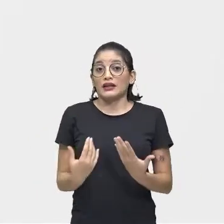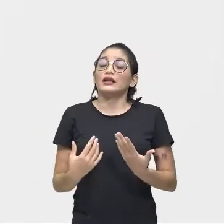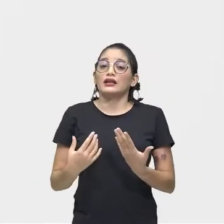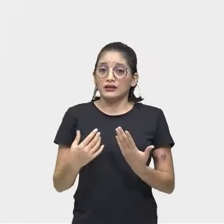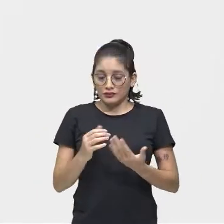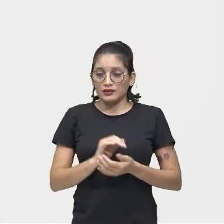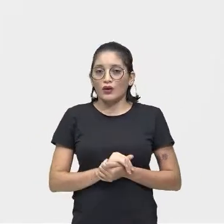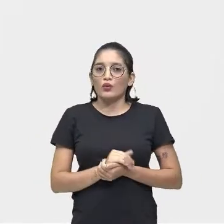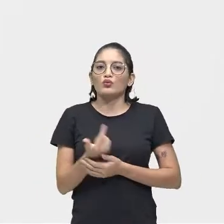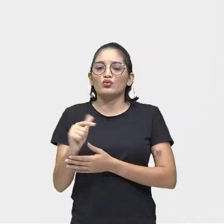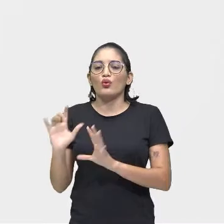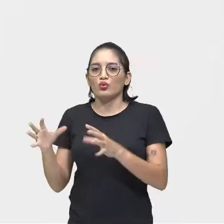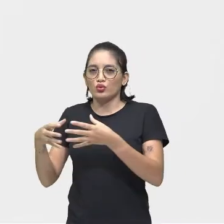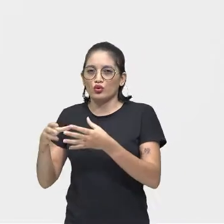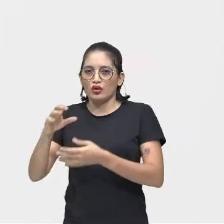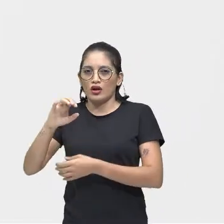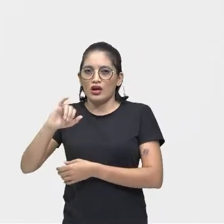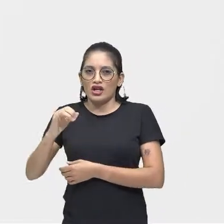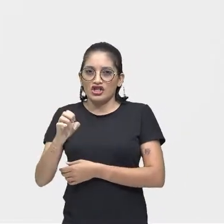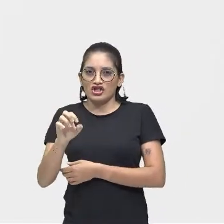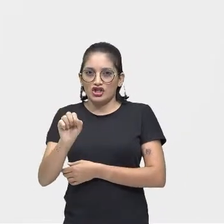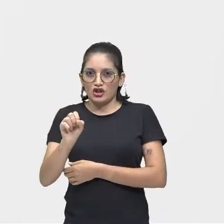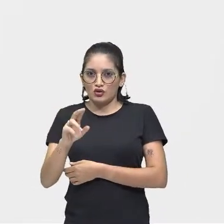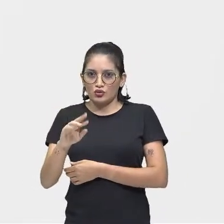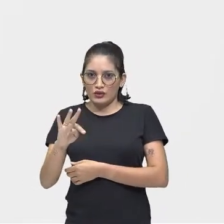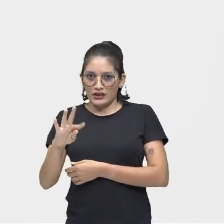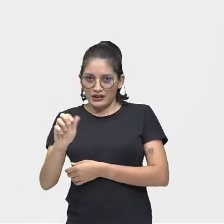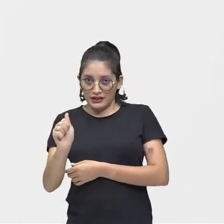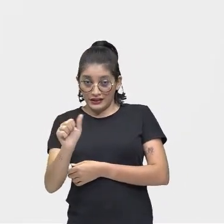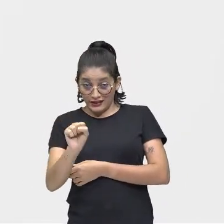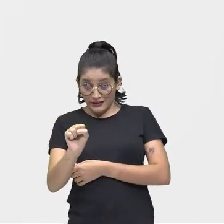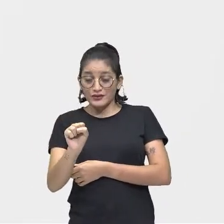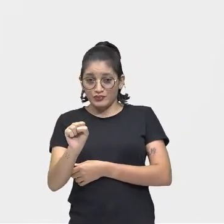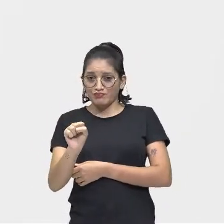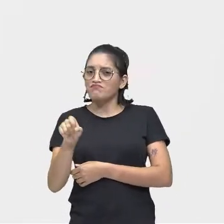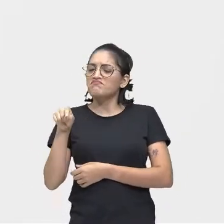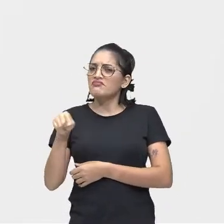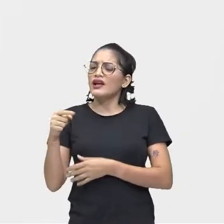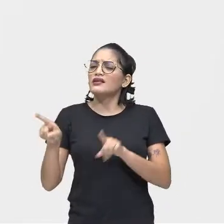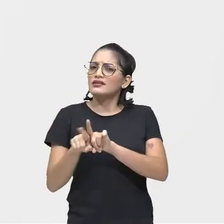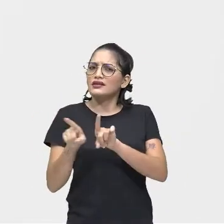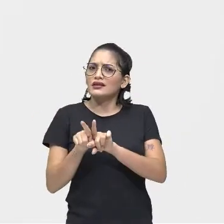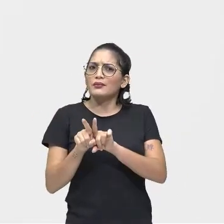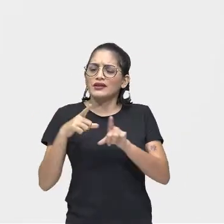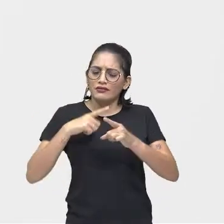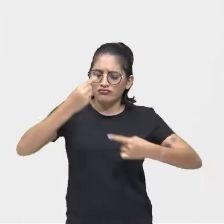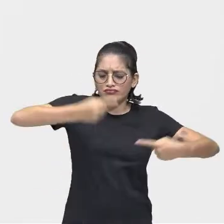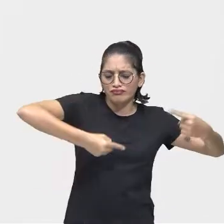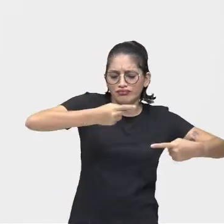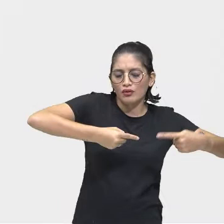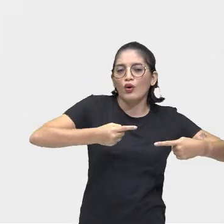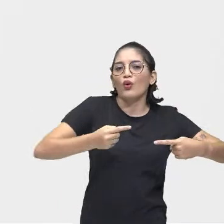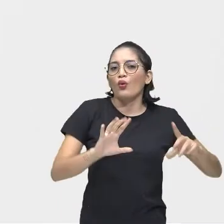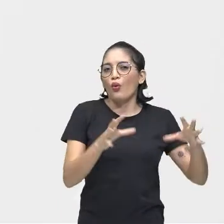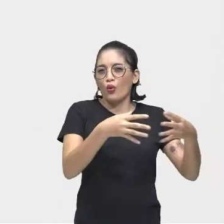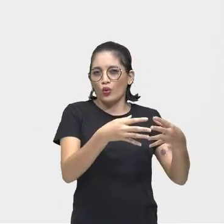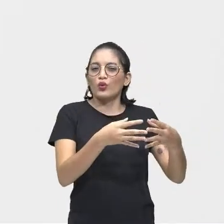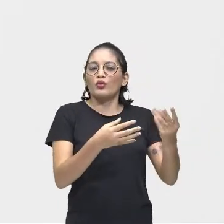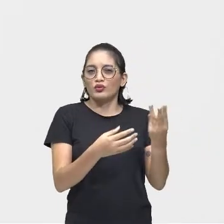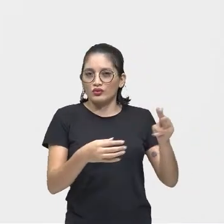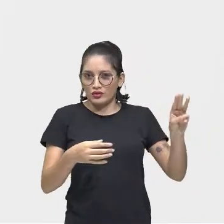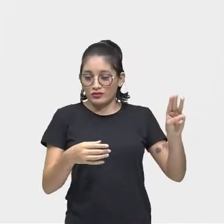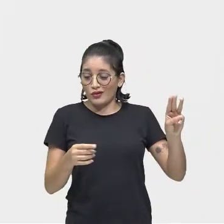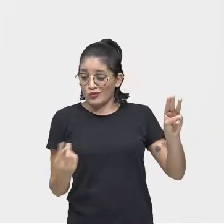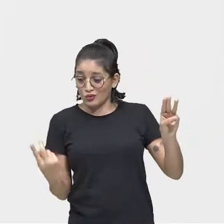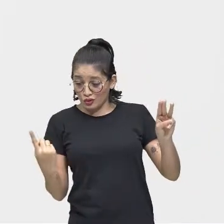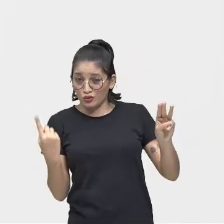jesuítas, personagens muito atuantes nesse primeiro momento da colonização, entraram em conflito com os bandeirantes. Bandeirantes